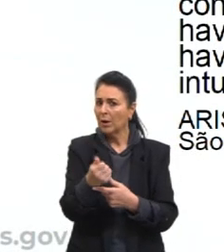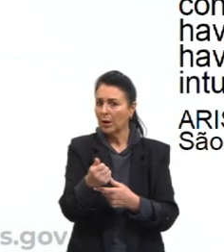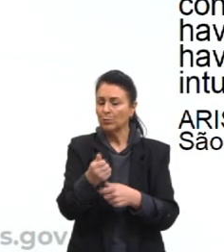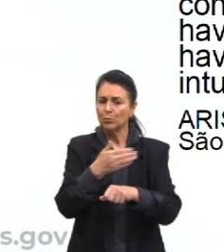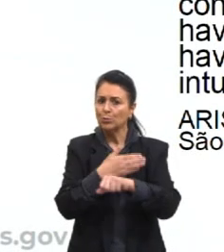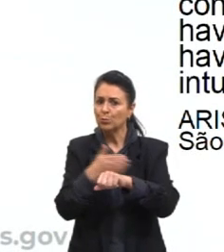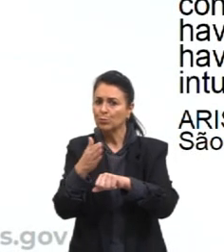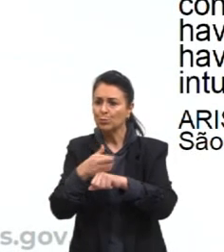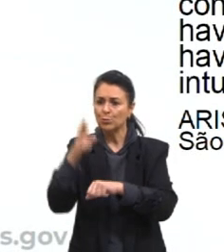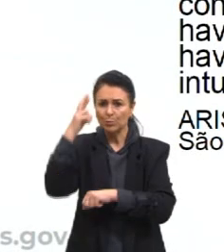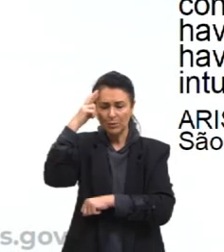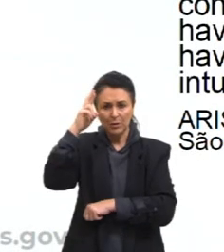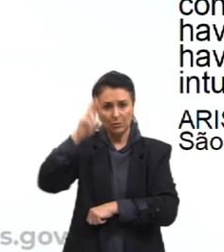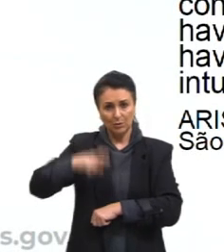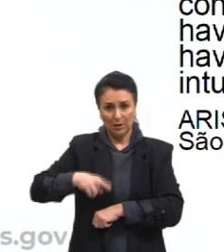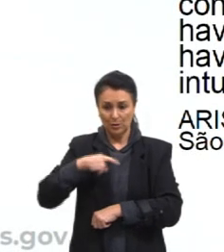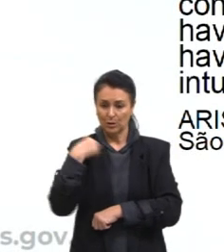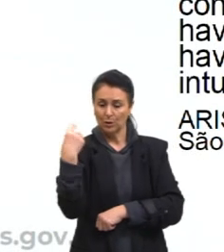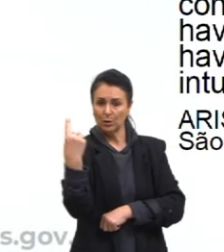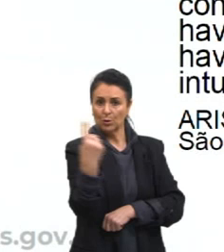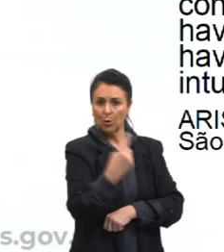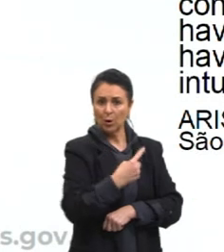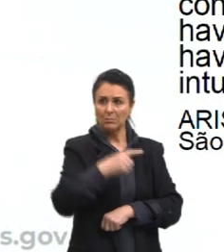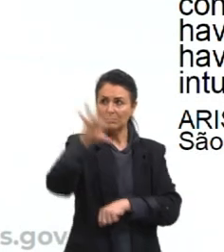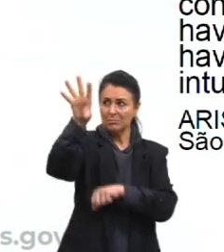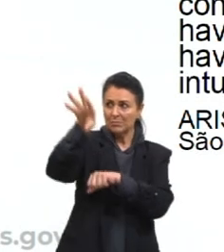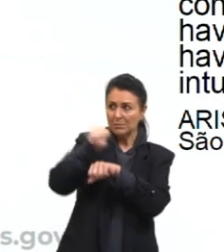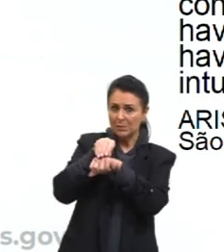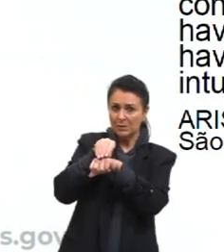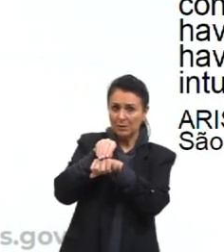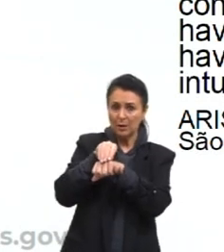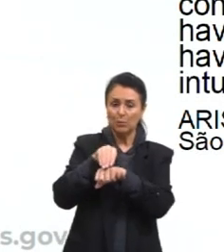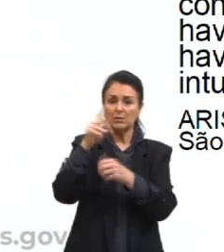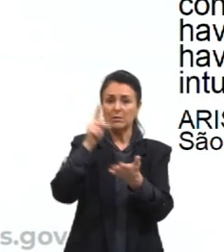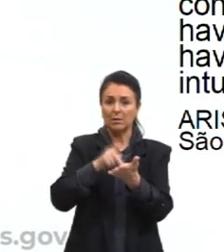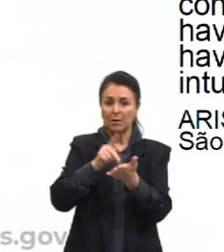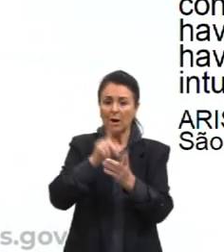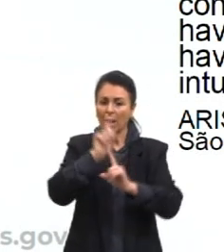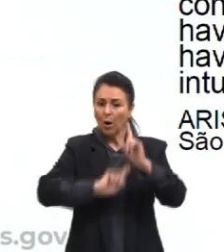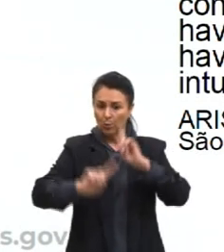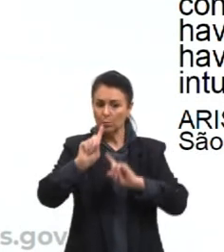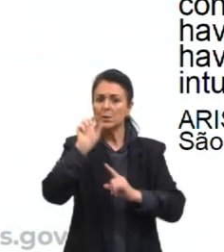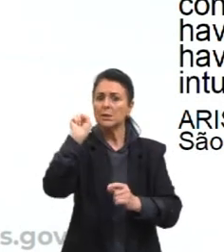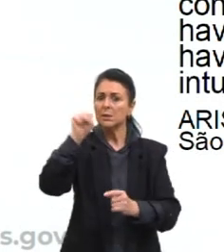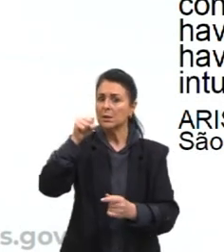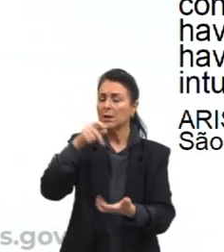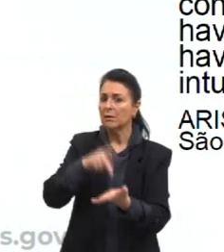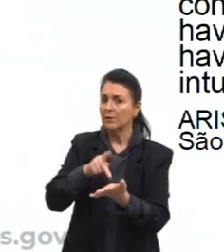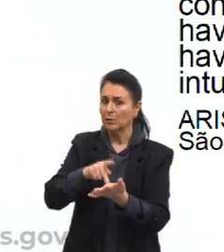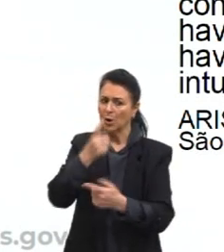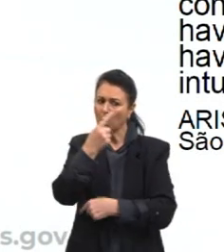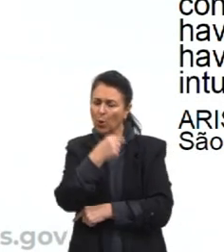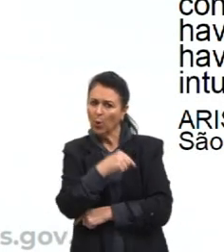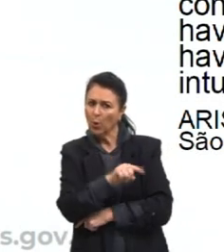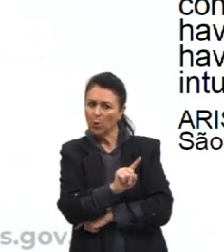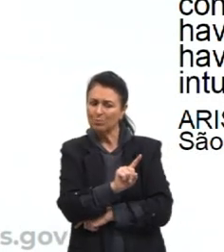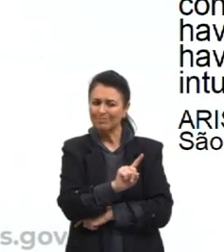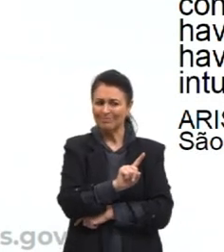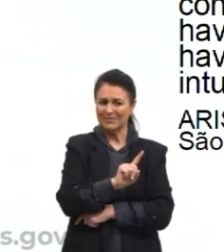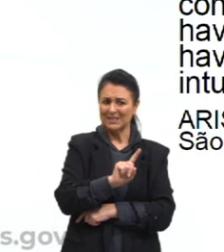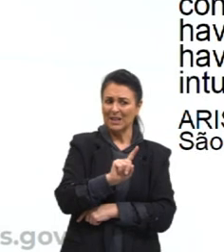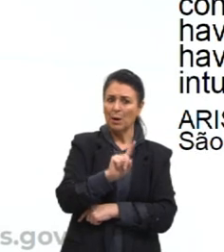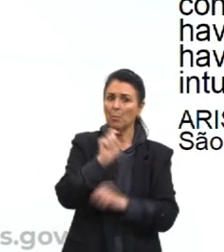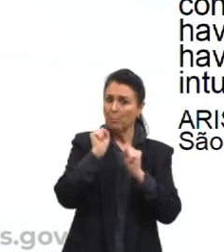hábitos Racionais com os quais captamos a verdade Alguns são sempre verdadeiros enquanto outros